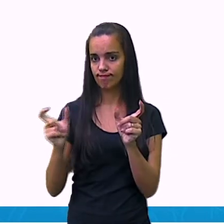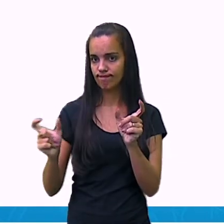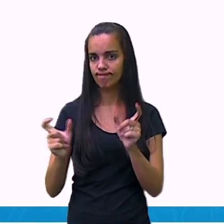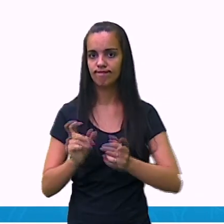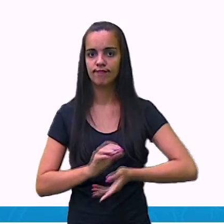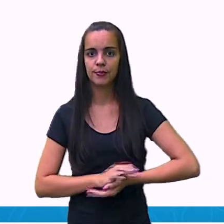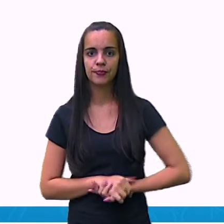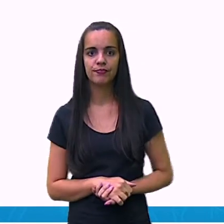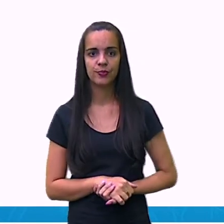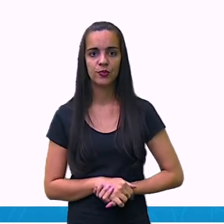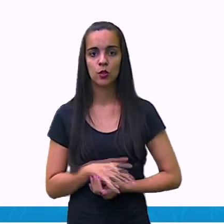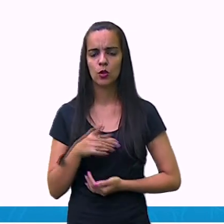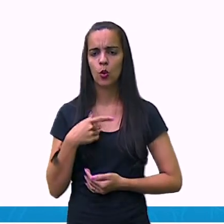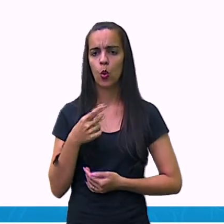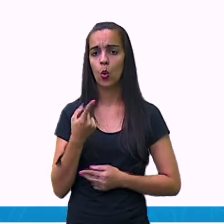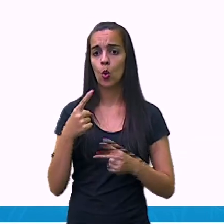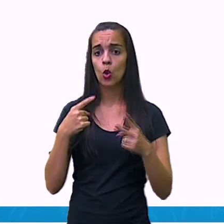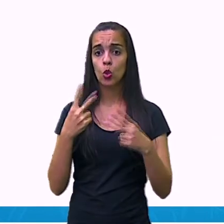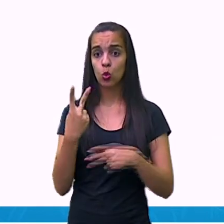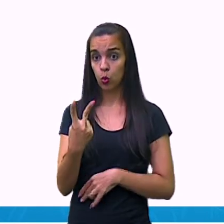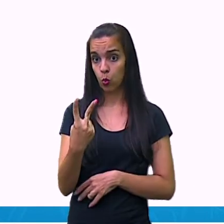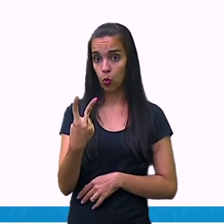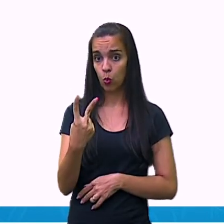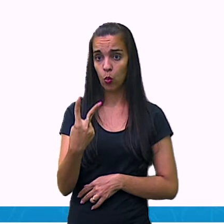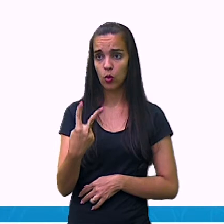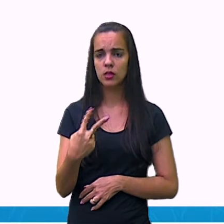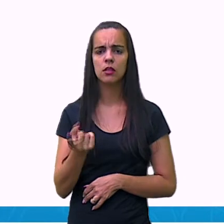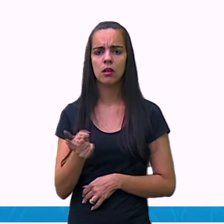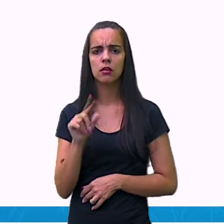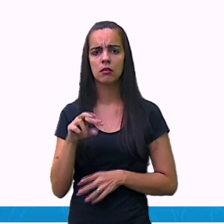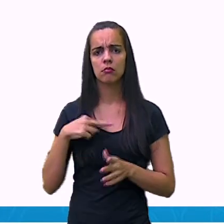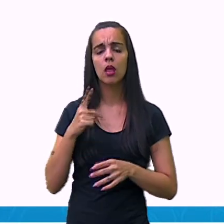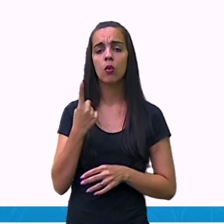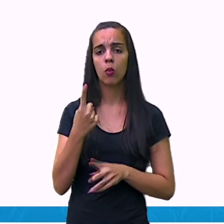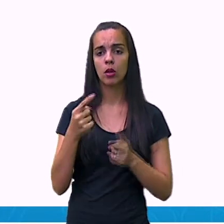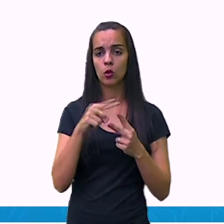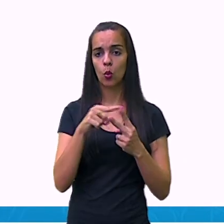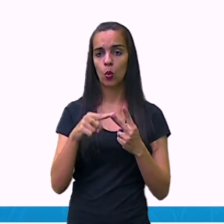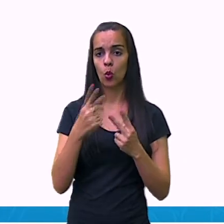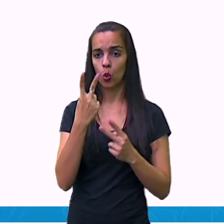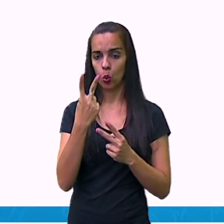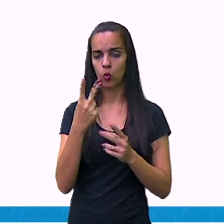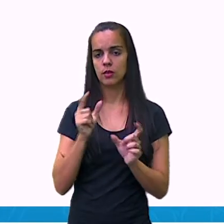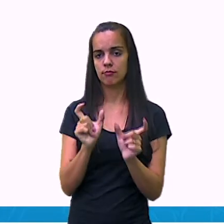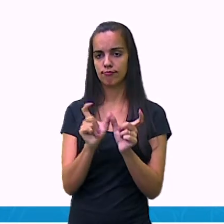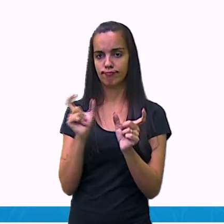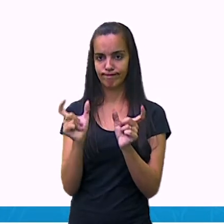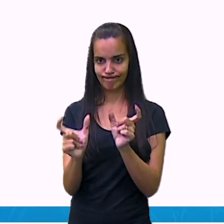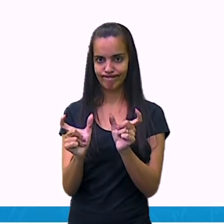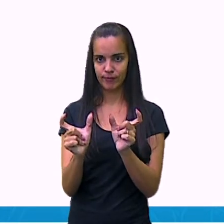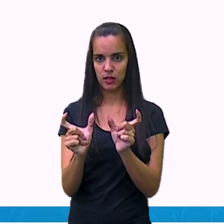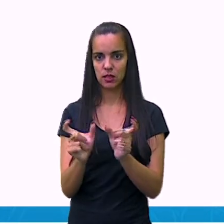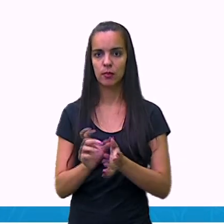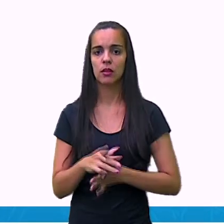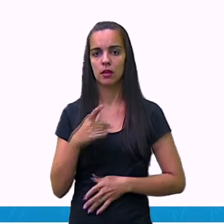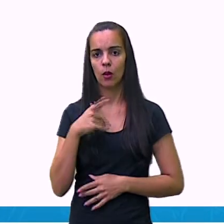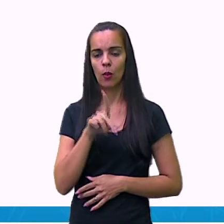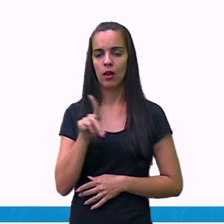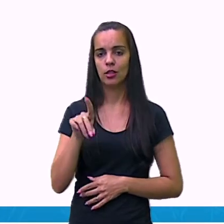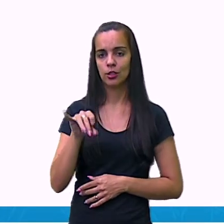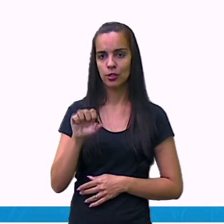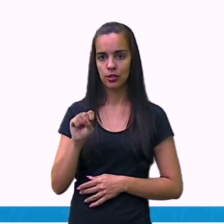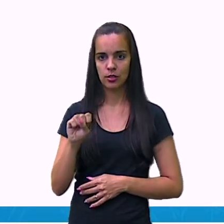2. A palavra duas tem 2 sílabas. Classifica-se em dissílaba.